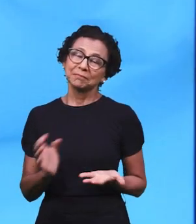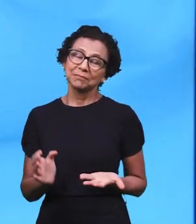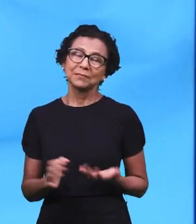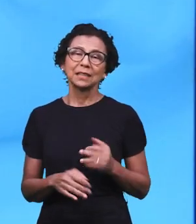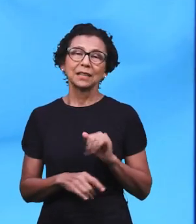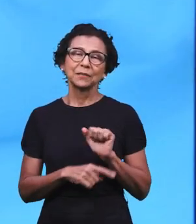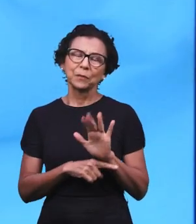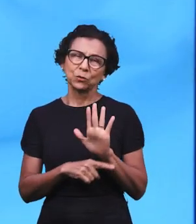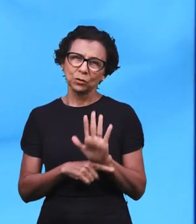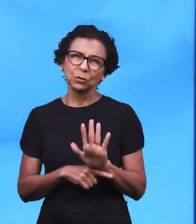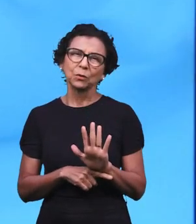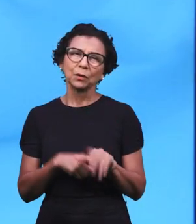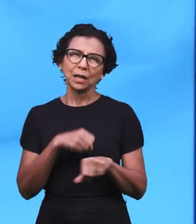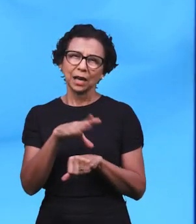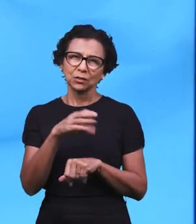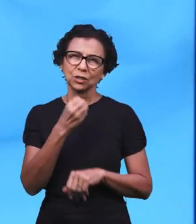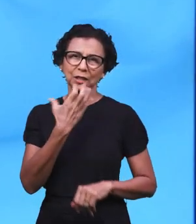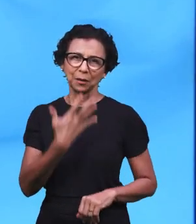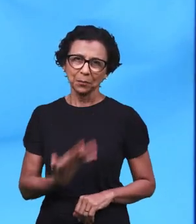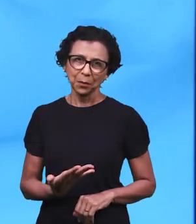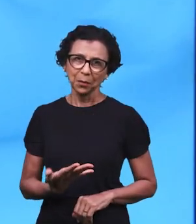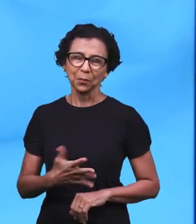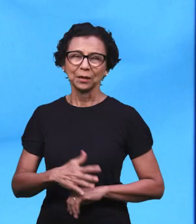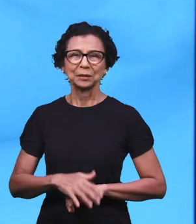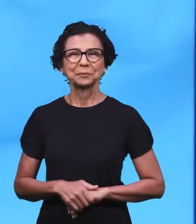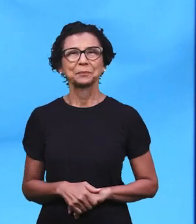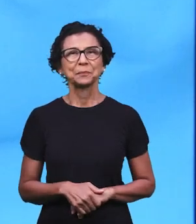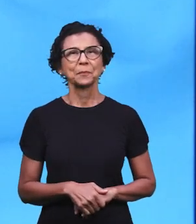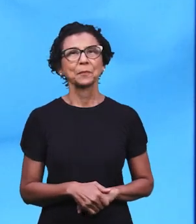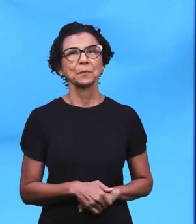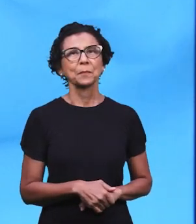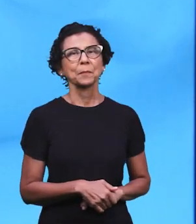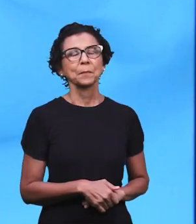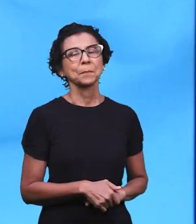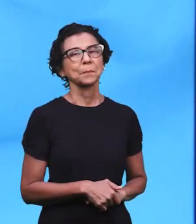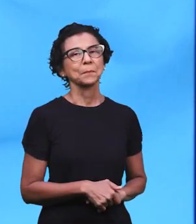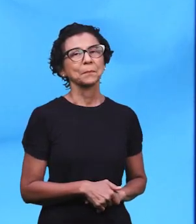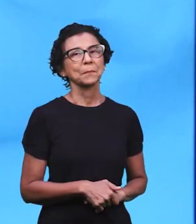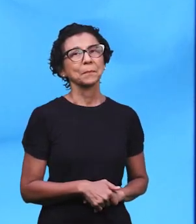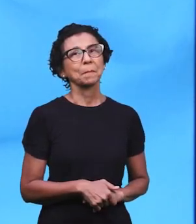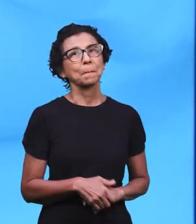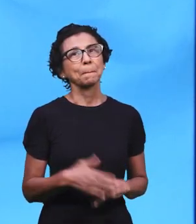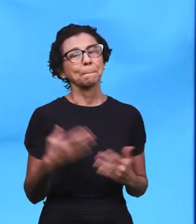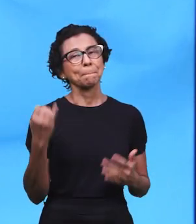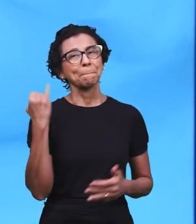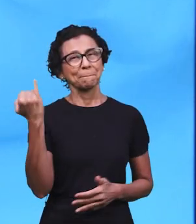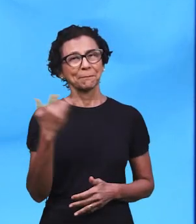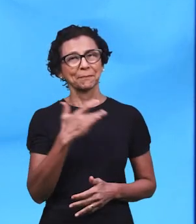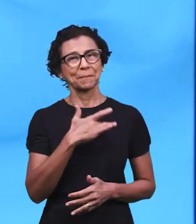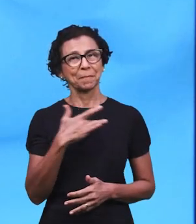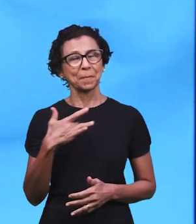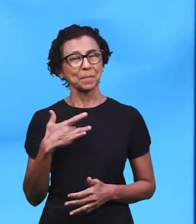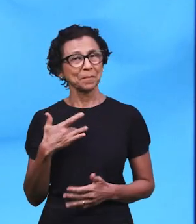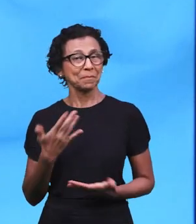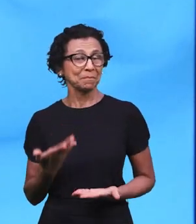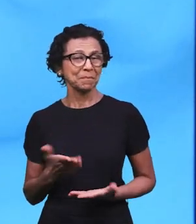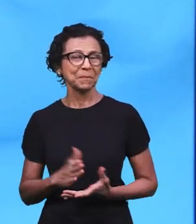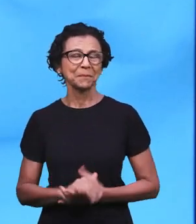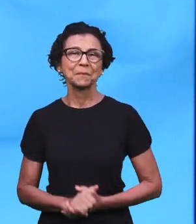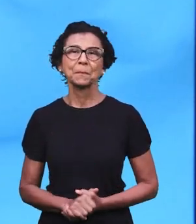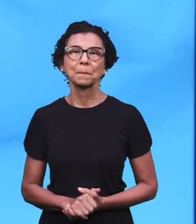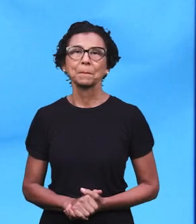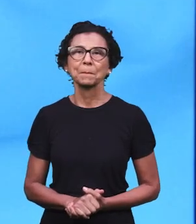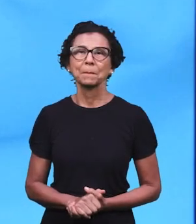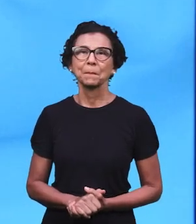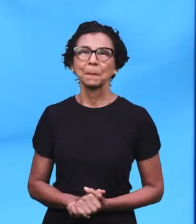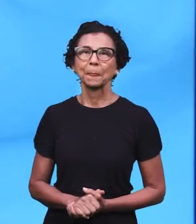nós esperamos que este programa responda às suas dúvidas, porque o importante é viver com saúde, não é mesmo? E para sugestão